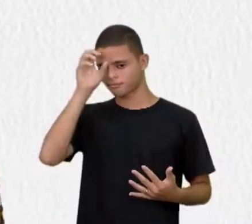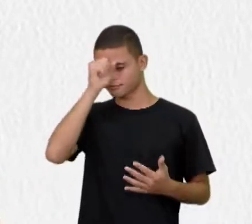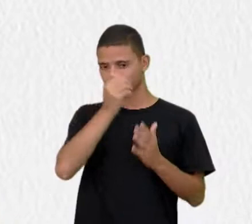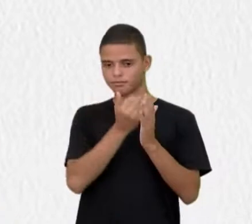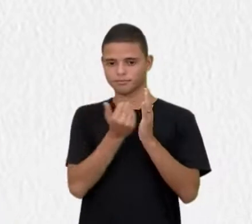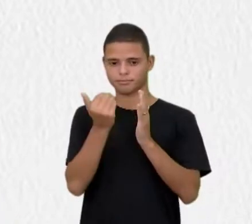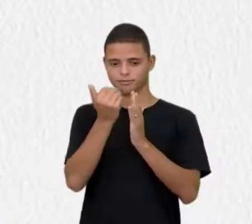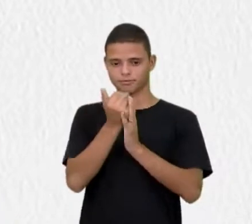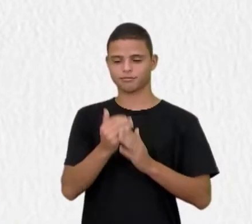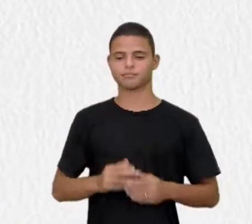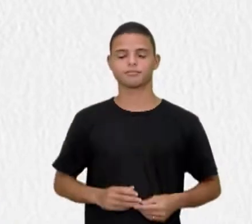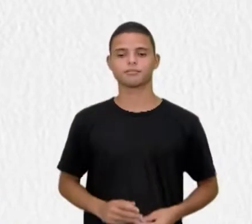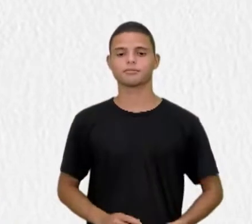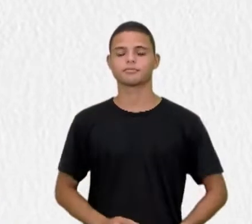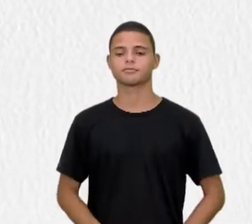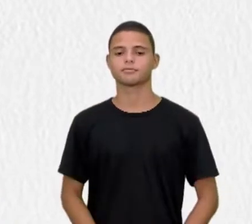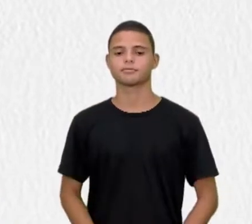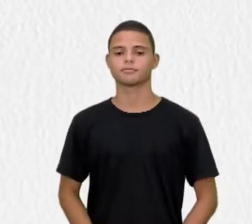mais. Que legal! Certo?